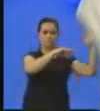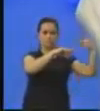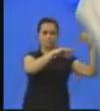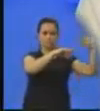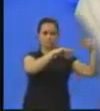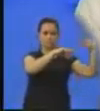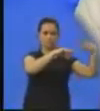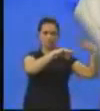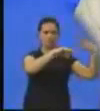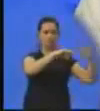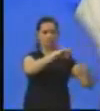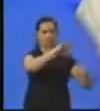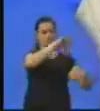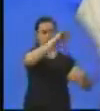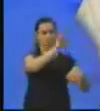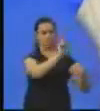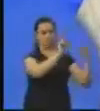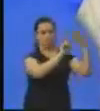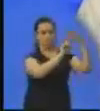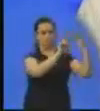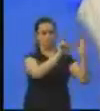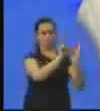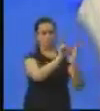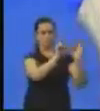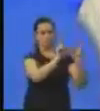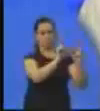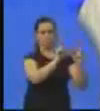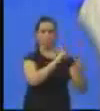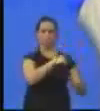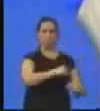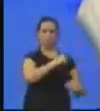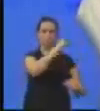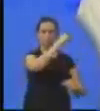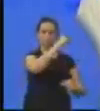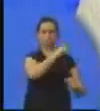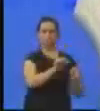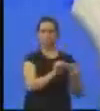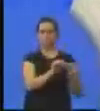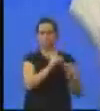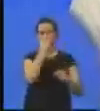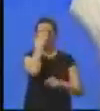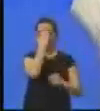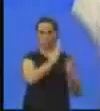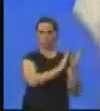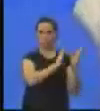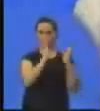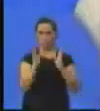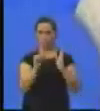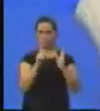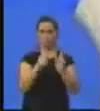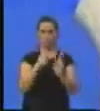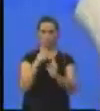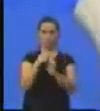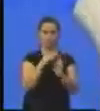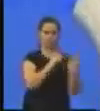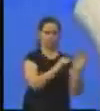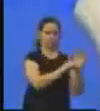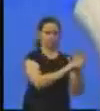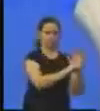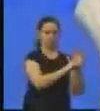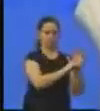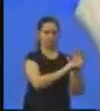quadrante. Dependendo só dessa projeção. Faça a projeção, está do lado positivo ou negativo. Aí você já sabe. Domínio da função, o